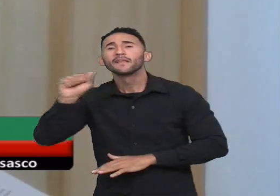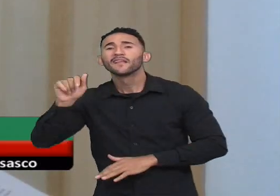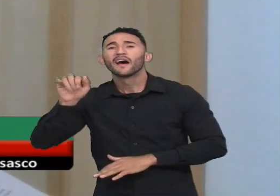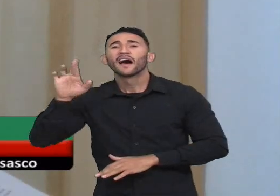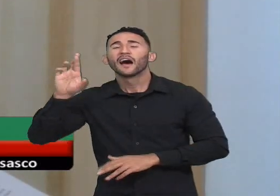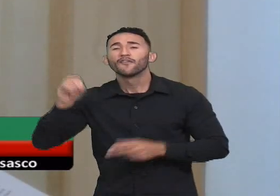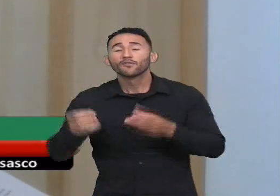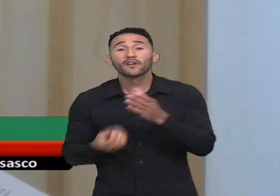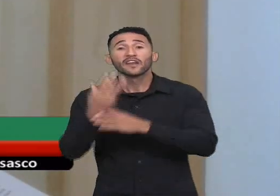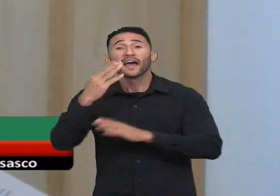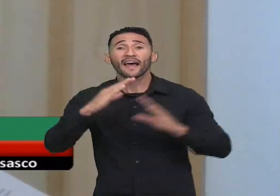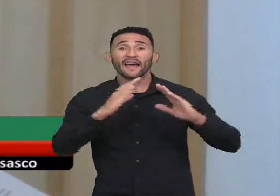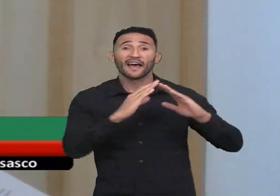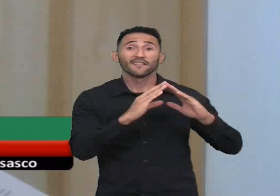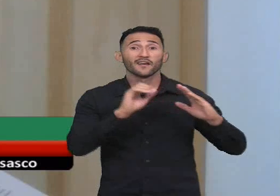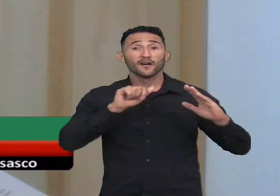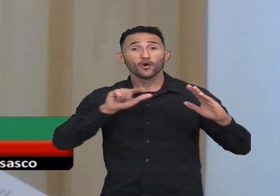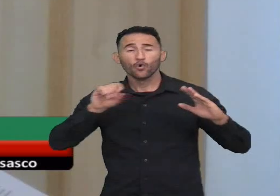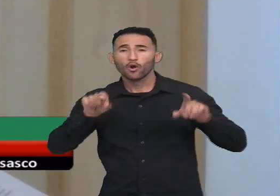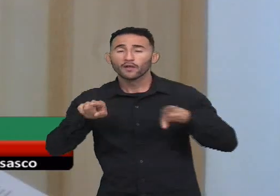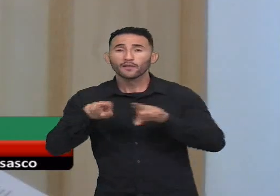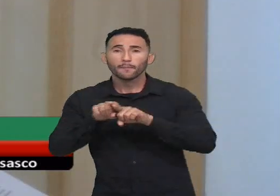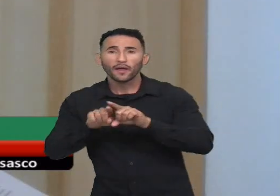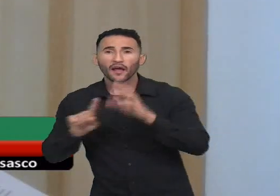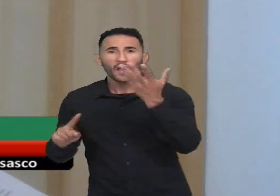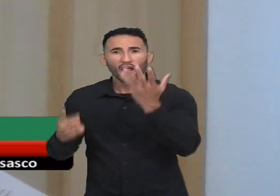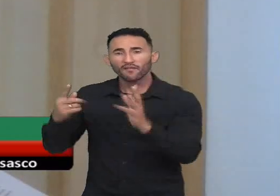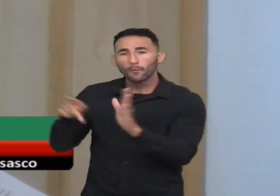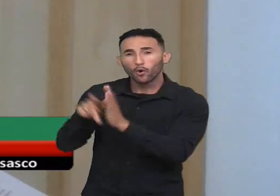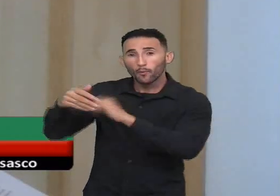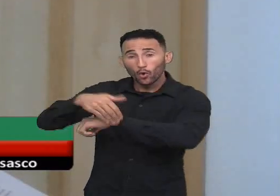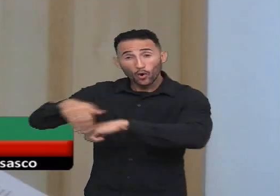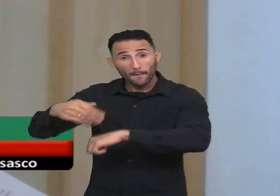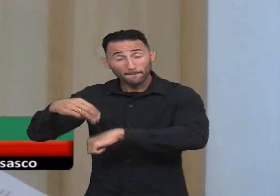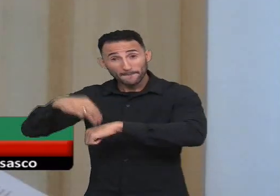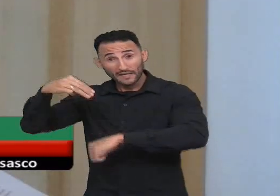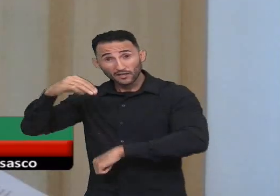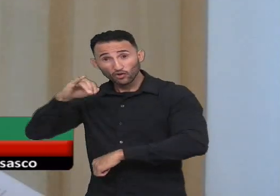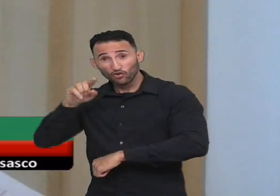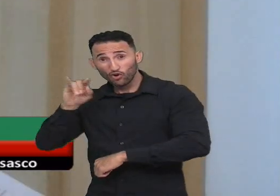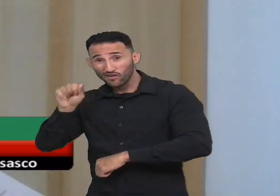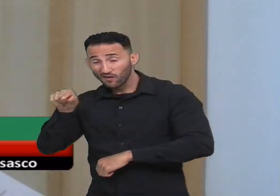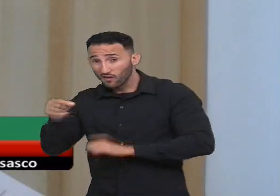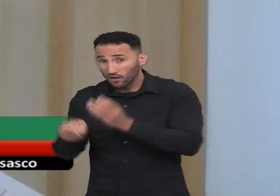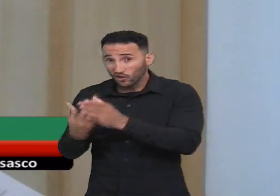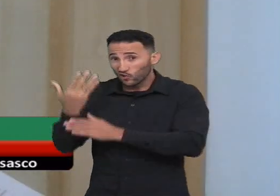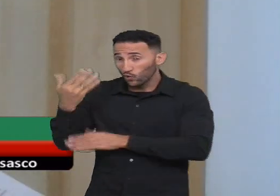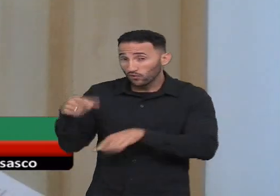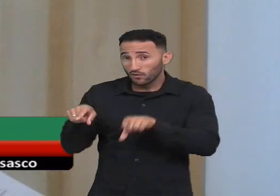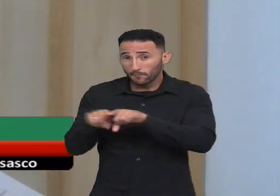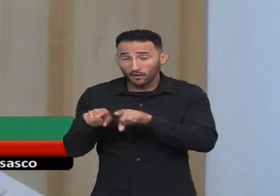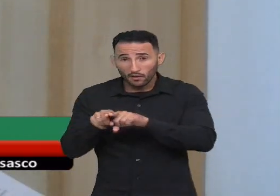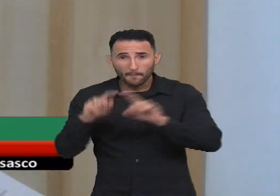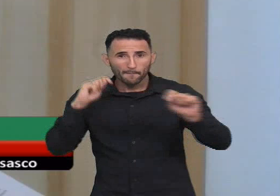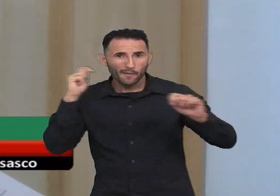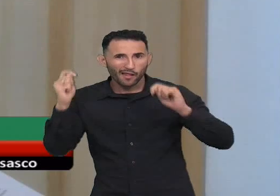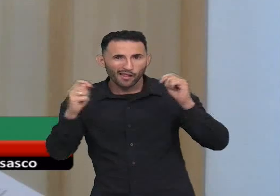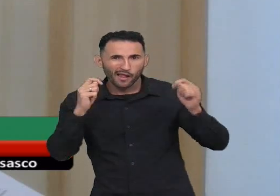Casa de Angola e o Carnaval de Rua. O mestre Zoinho é o responsável idealizador da Berimbalada